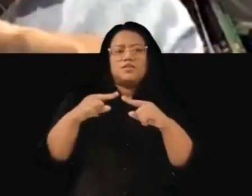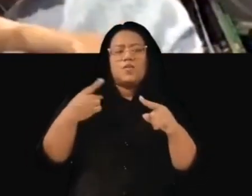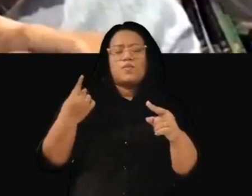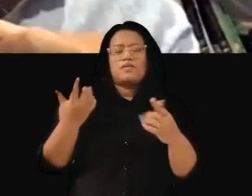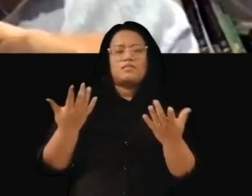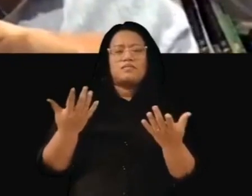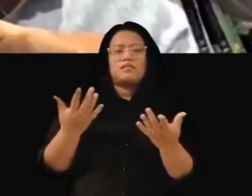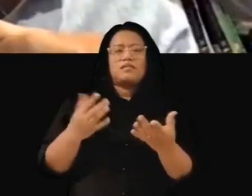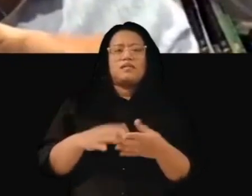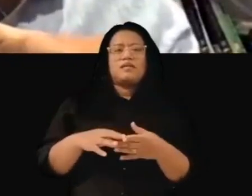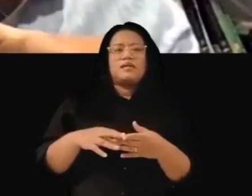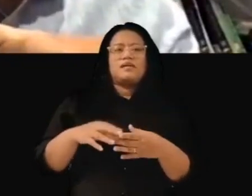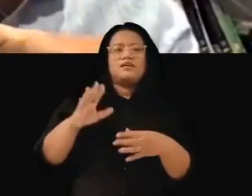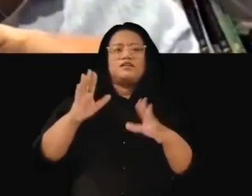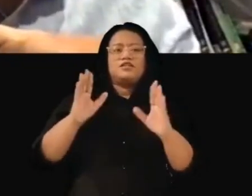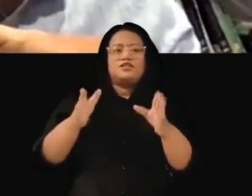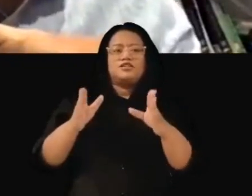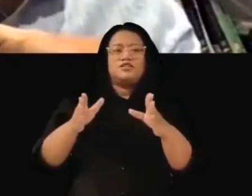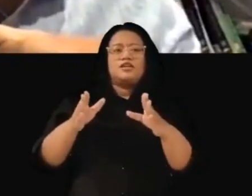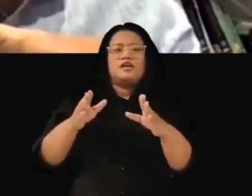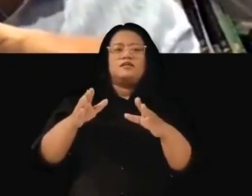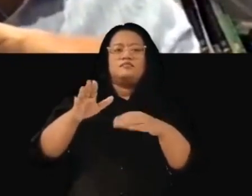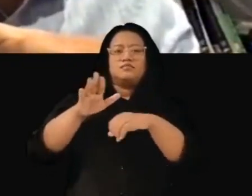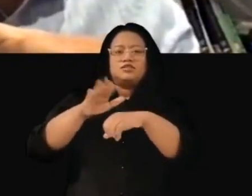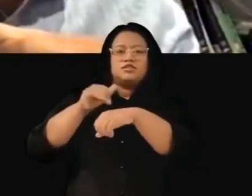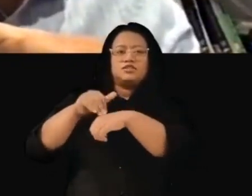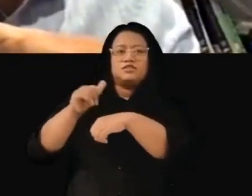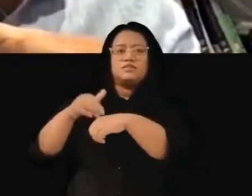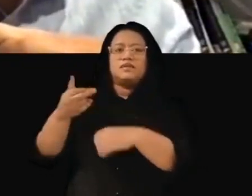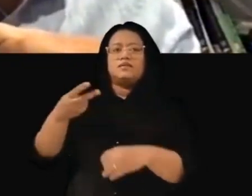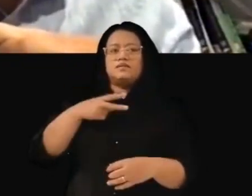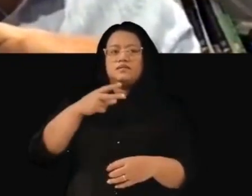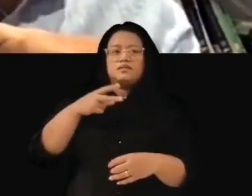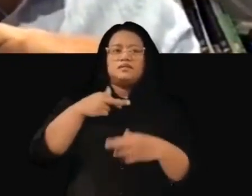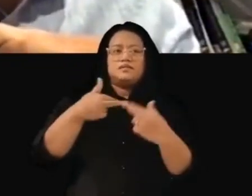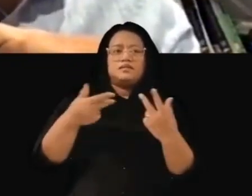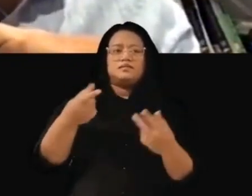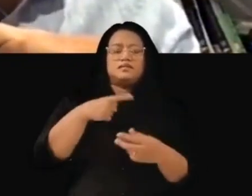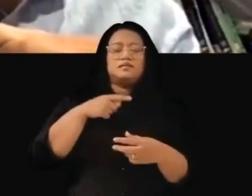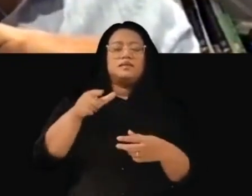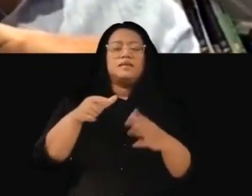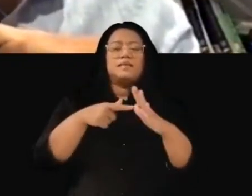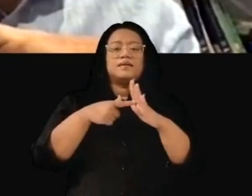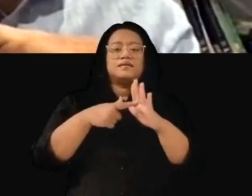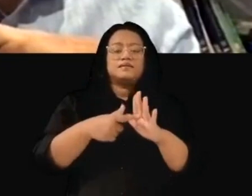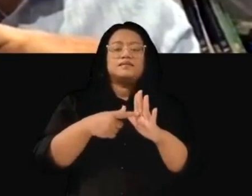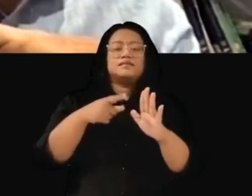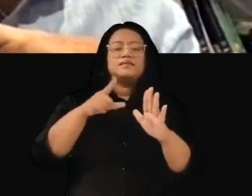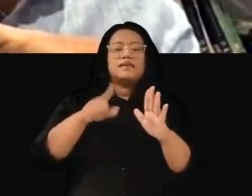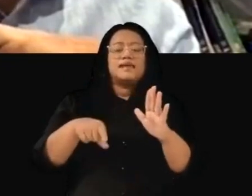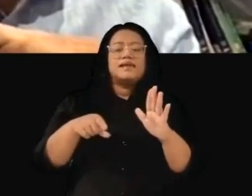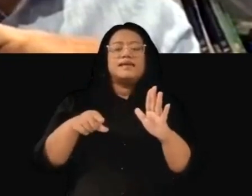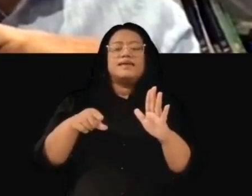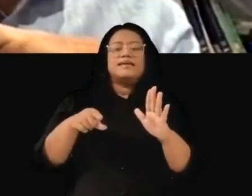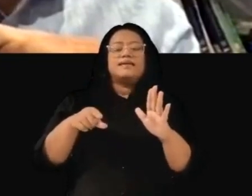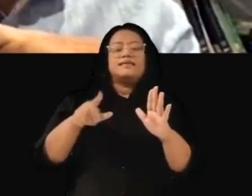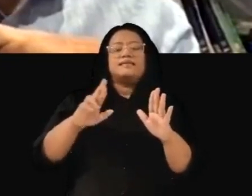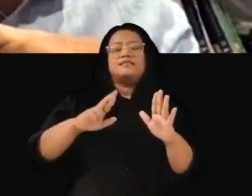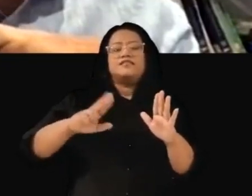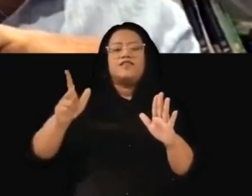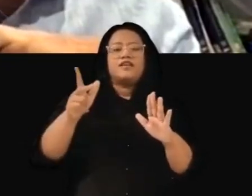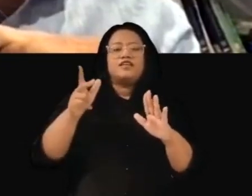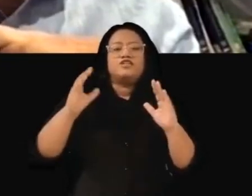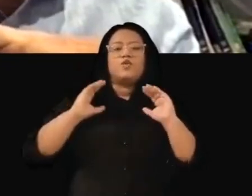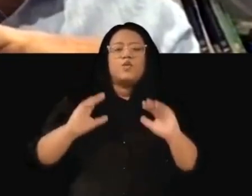aí chamada em outros fóruns, etc., internos, mas, infelizmente, me parece que é uma situação que está além daquele comportamento,